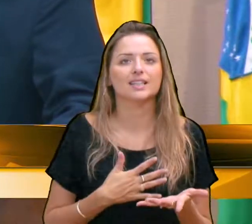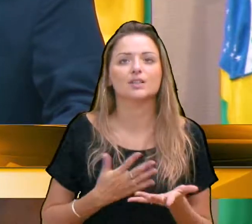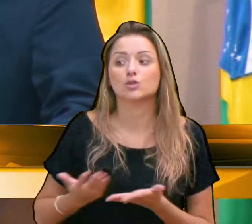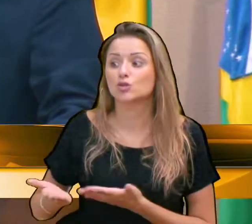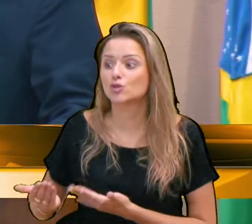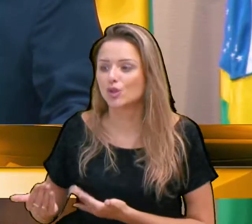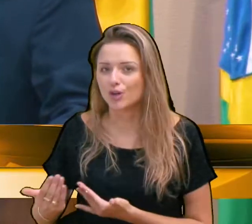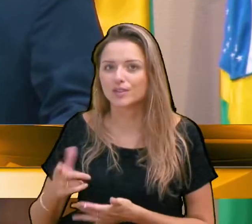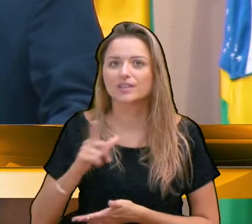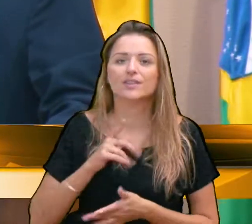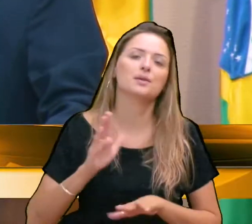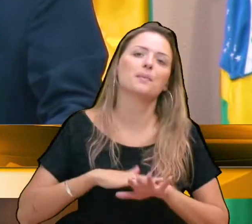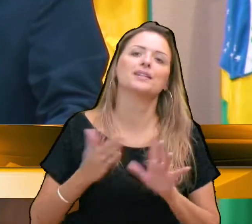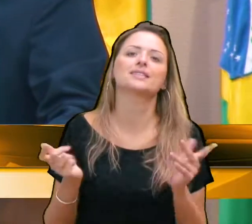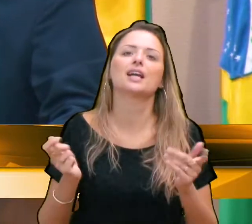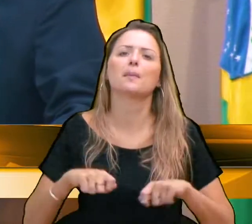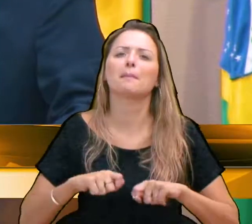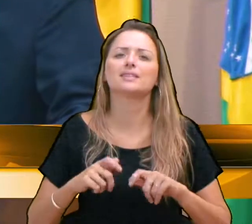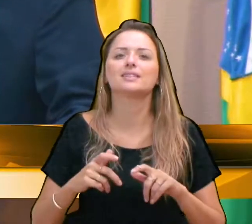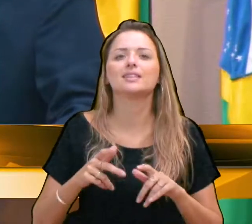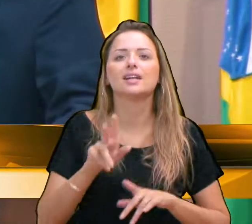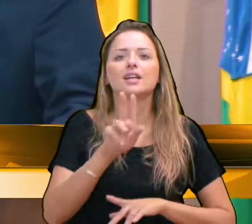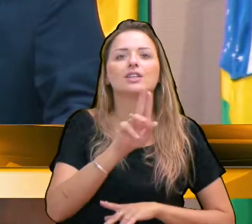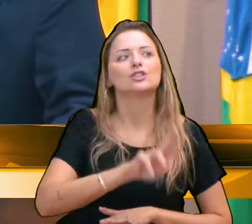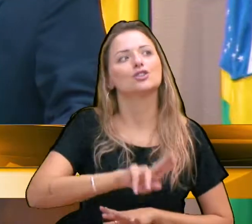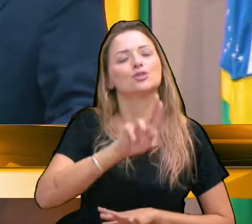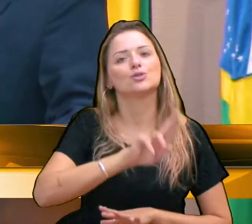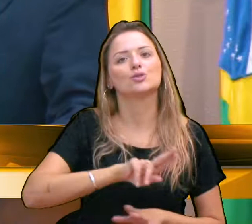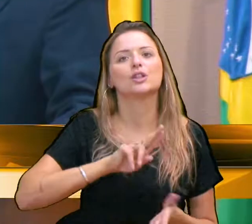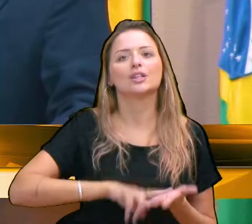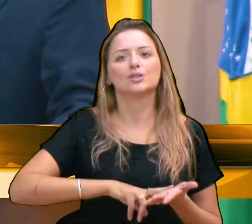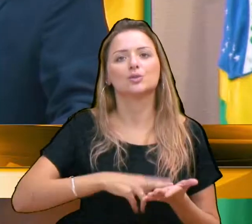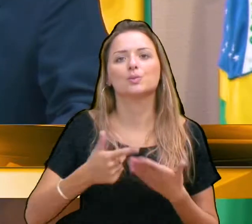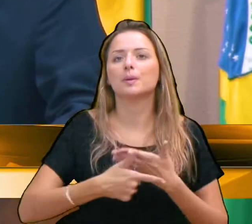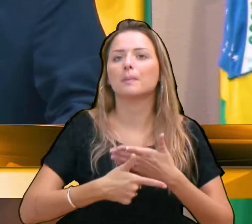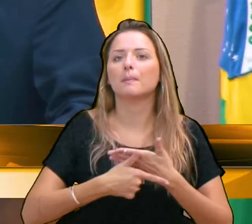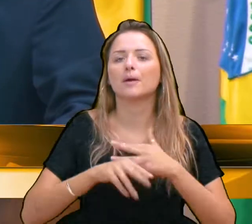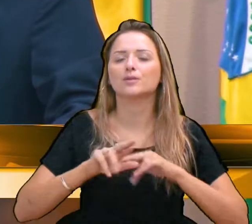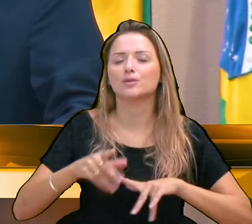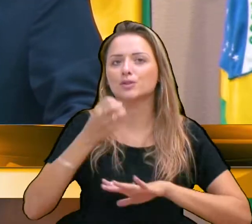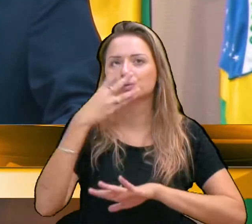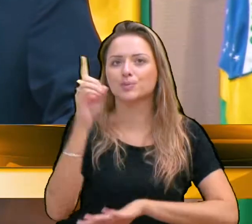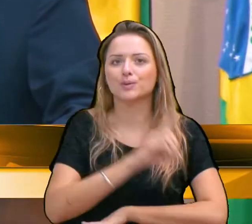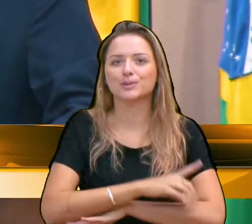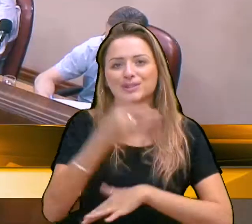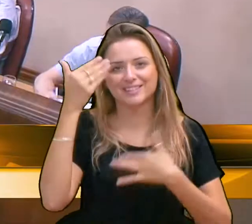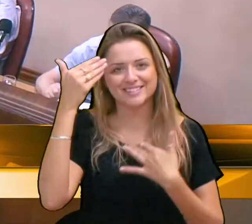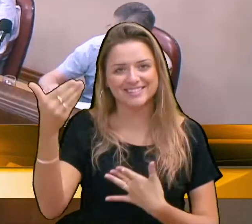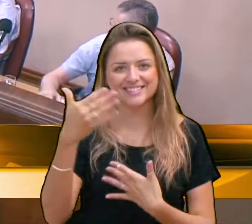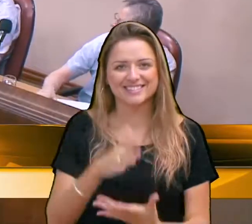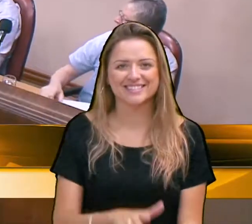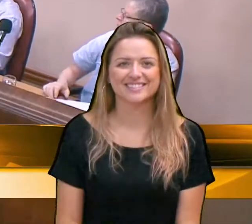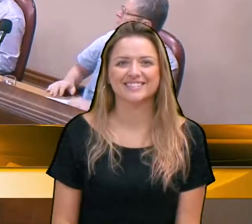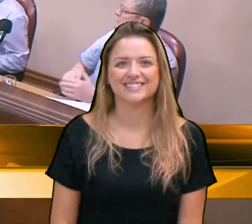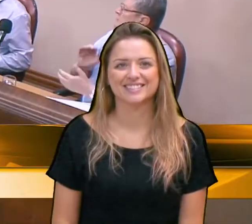melhores condições de ocupar diversos cargos e setores da nossa sociedade. Bom dia a todos, muito obrigado.